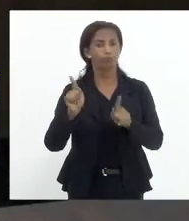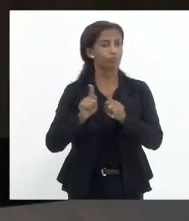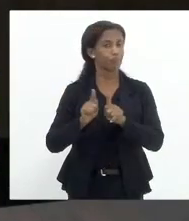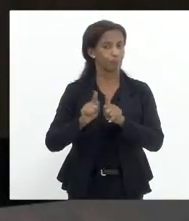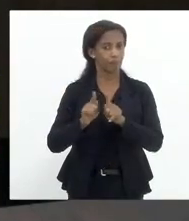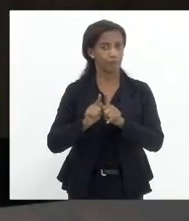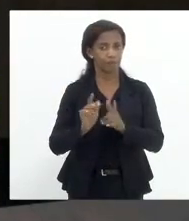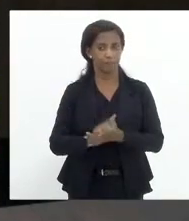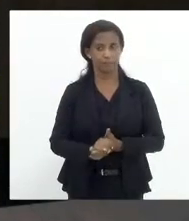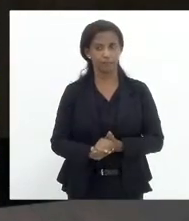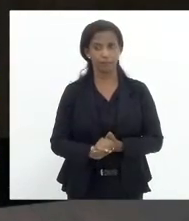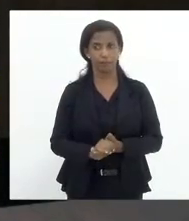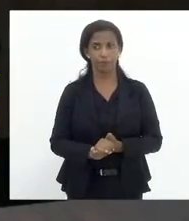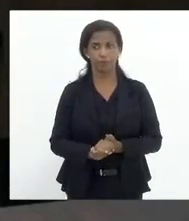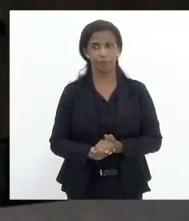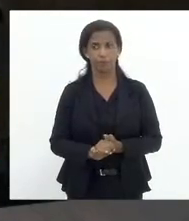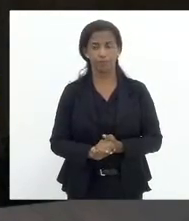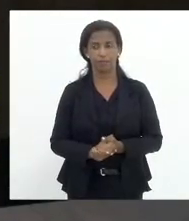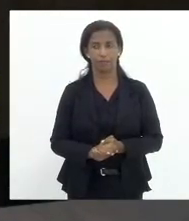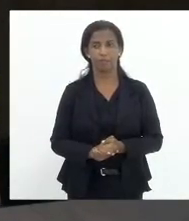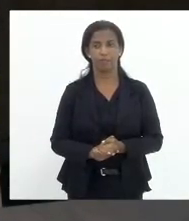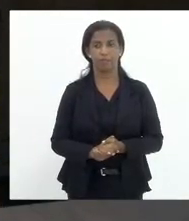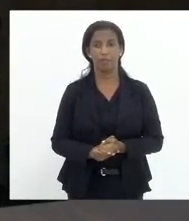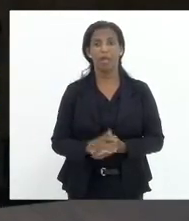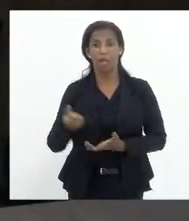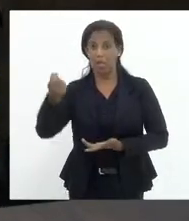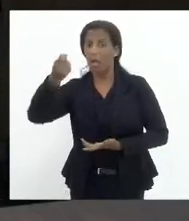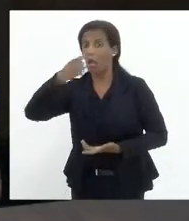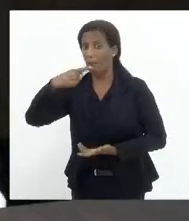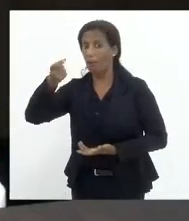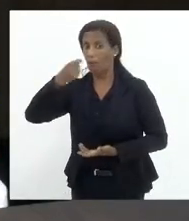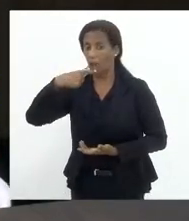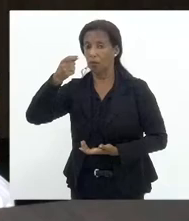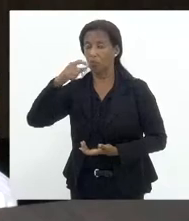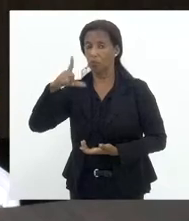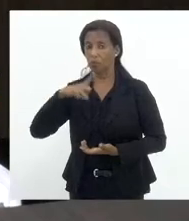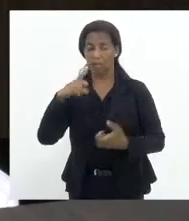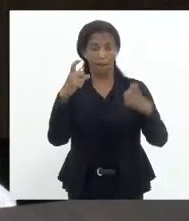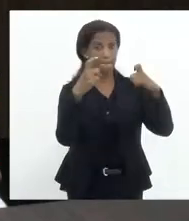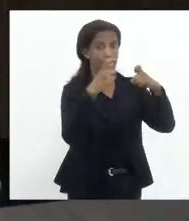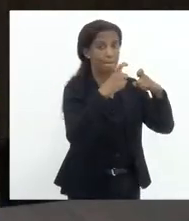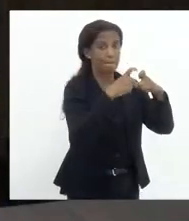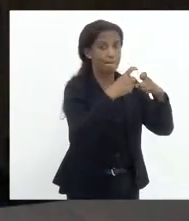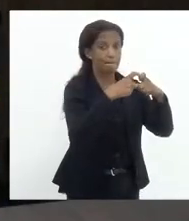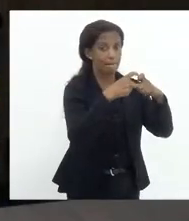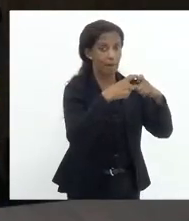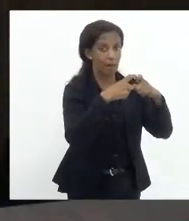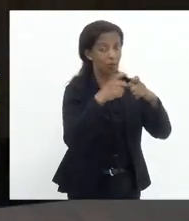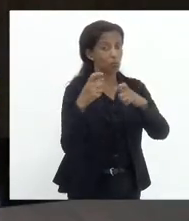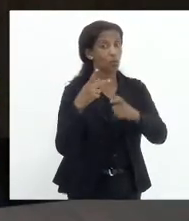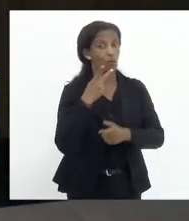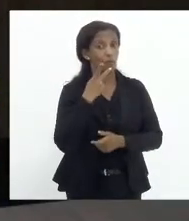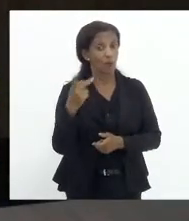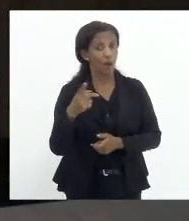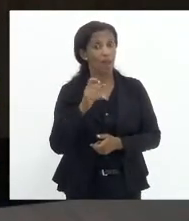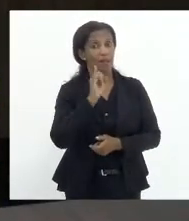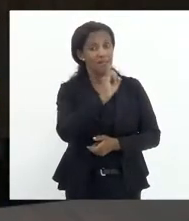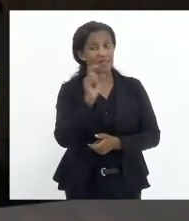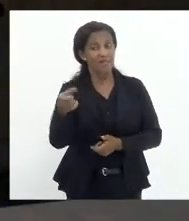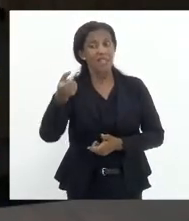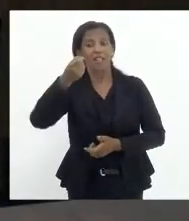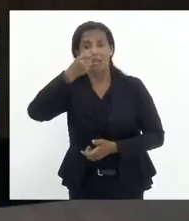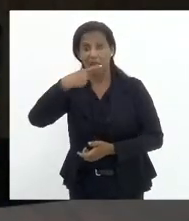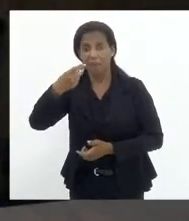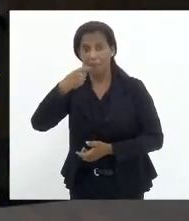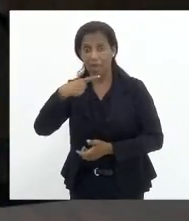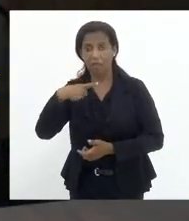ele autorizado a usar e ele usa e o médico ao determina que ele usando ele